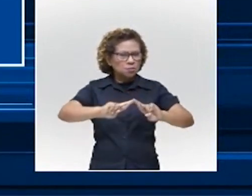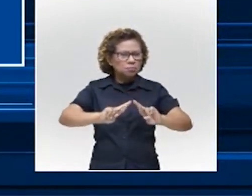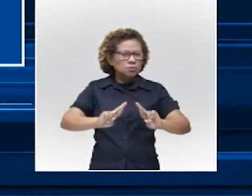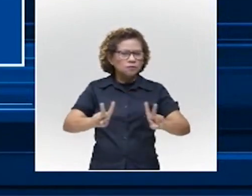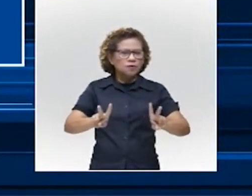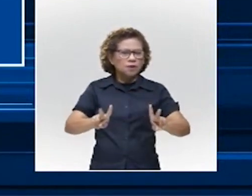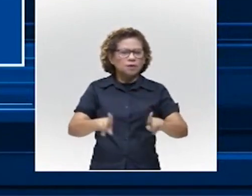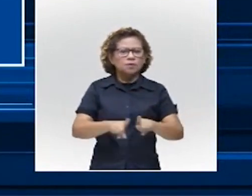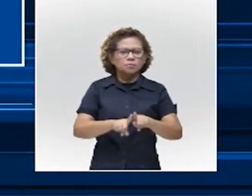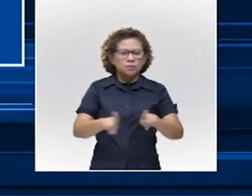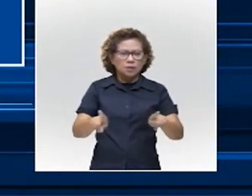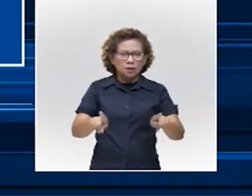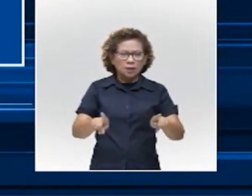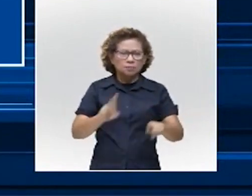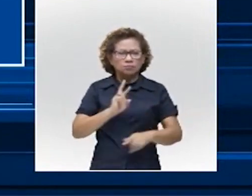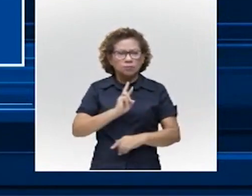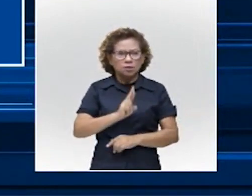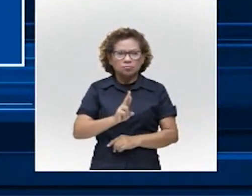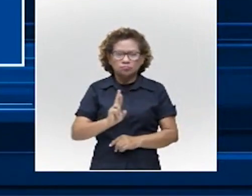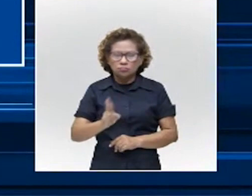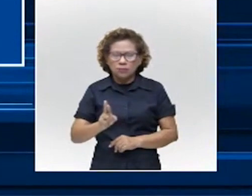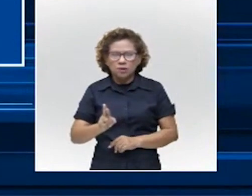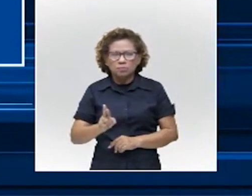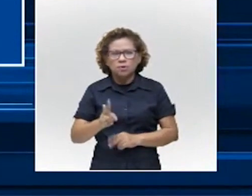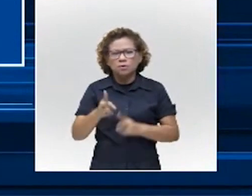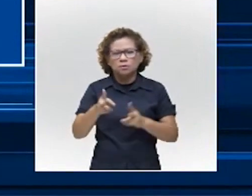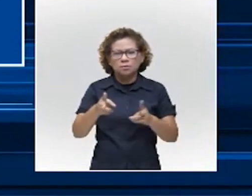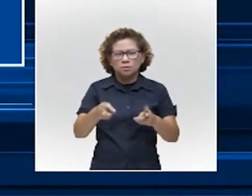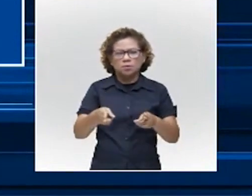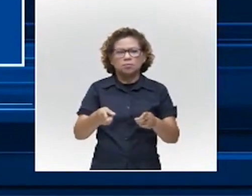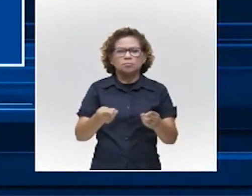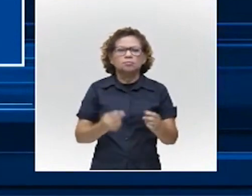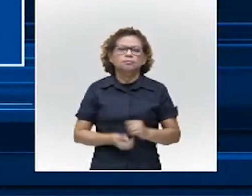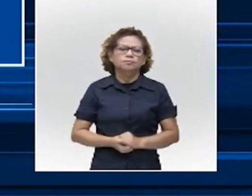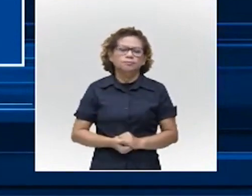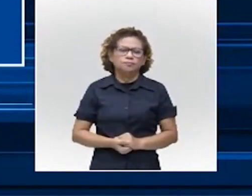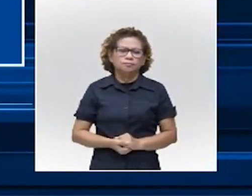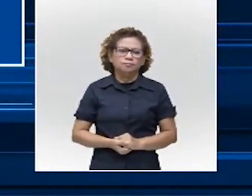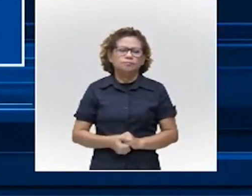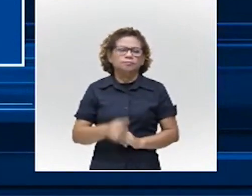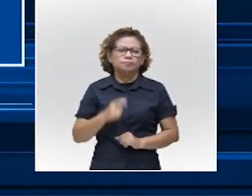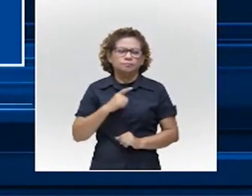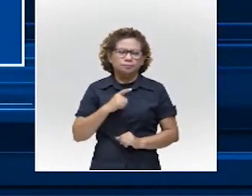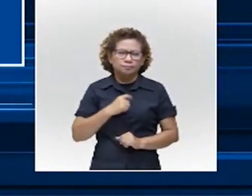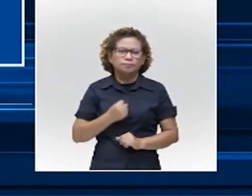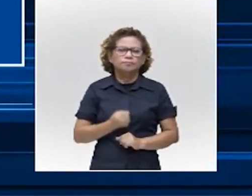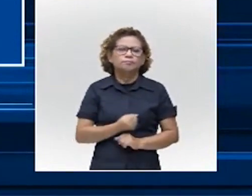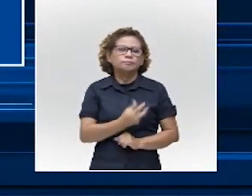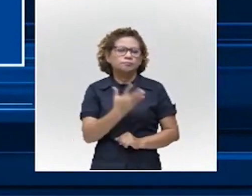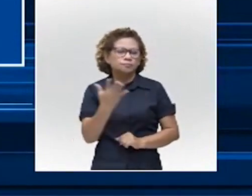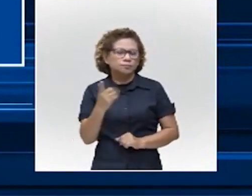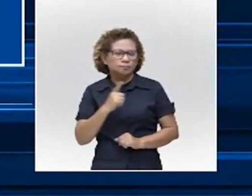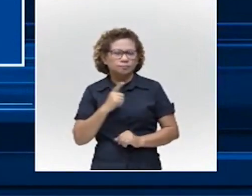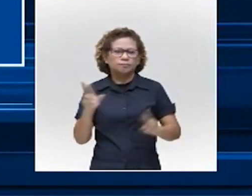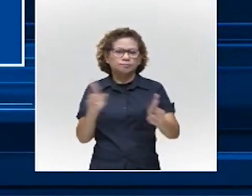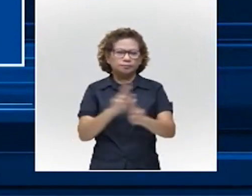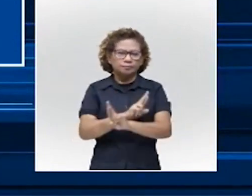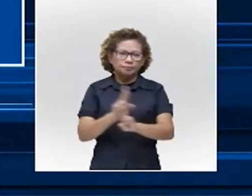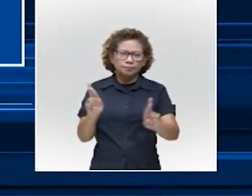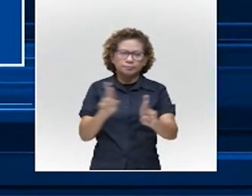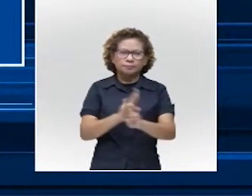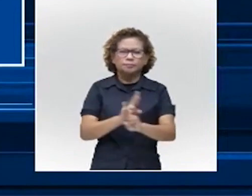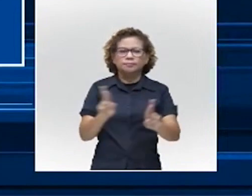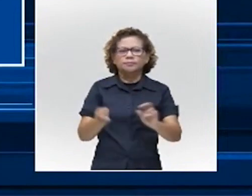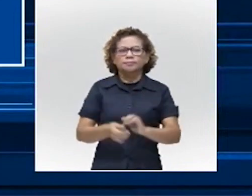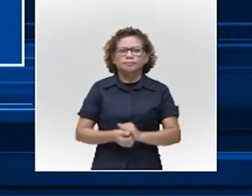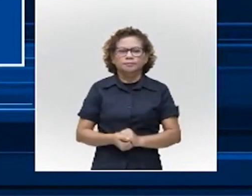1 terço, né? Valores diferentes, seguem a mesma quantidade, né? A mesma relação de